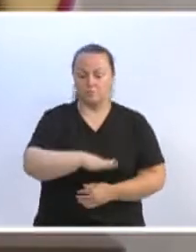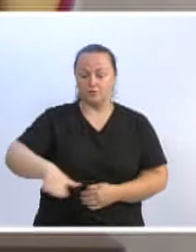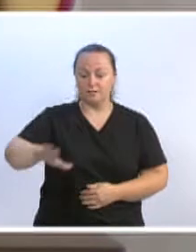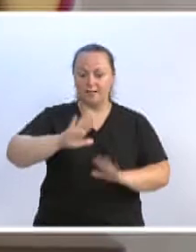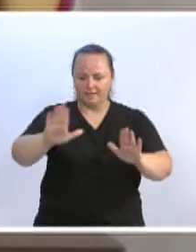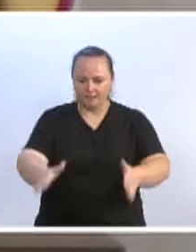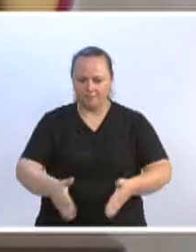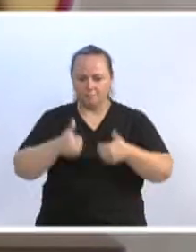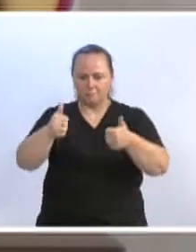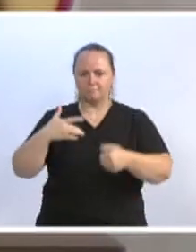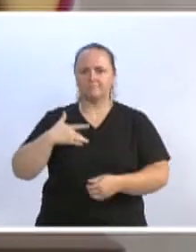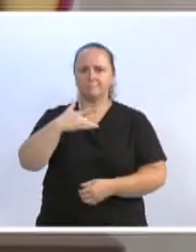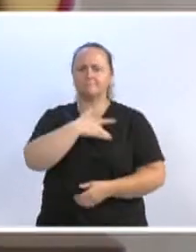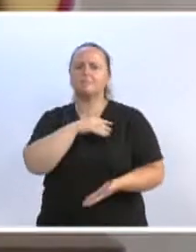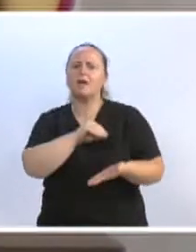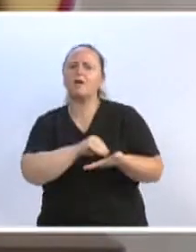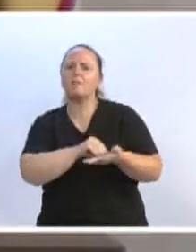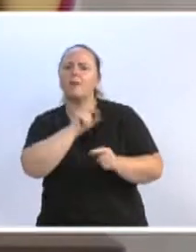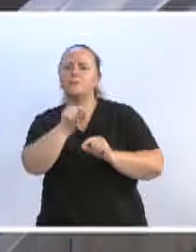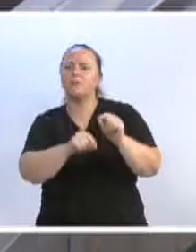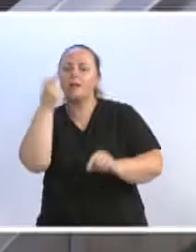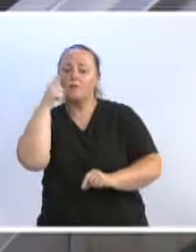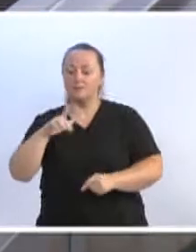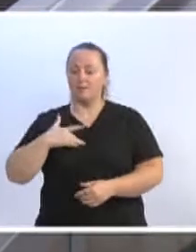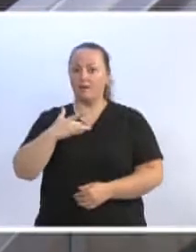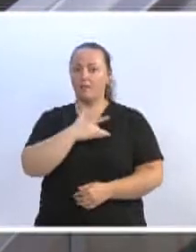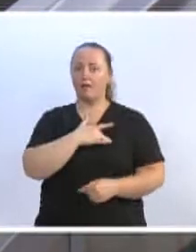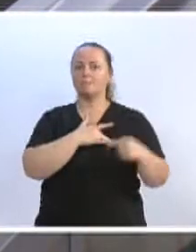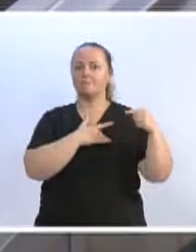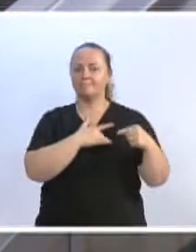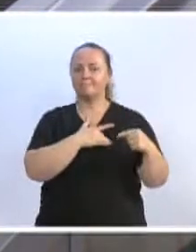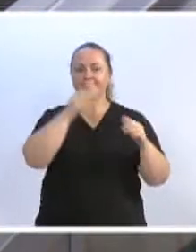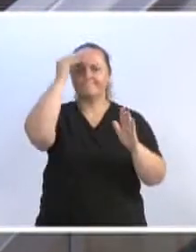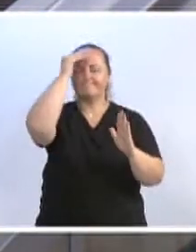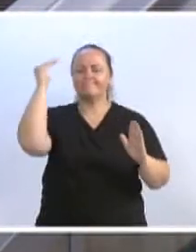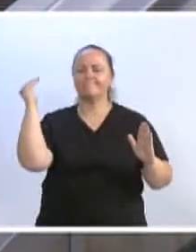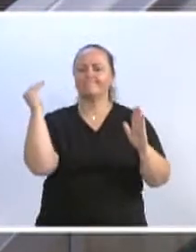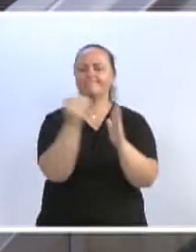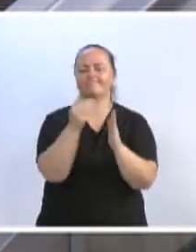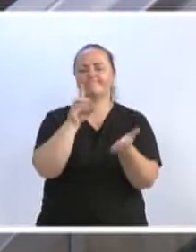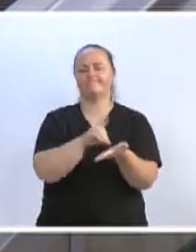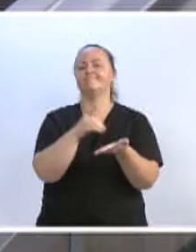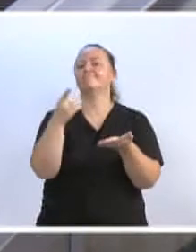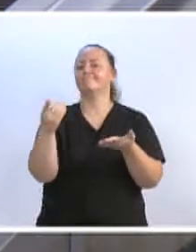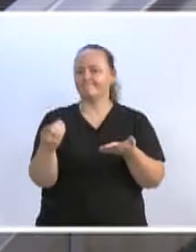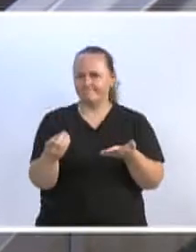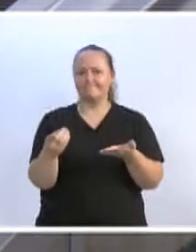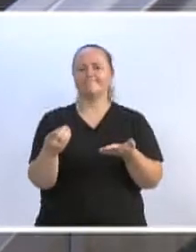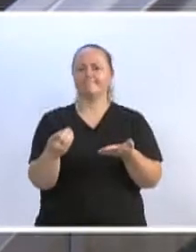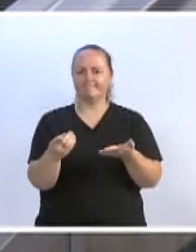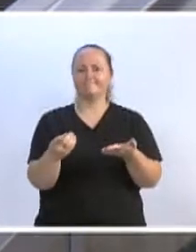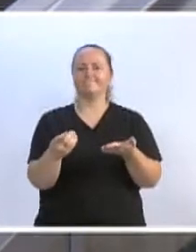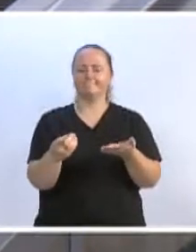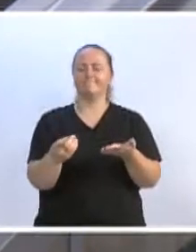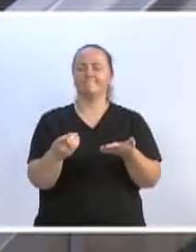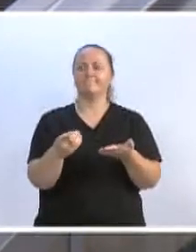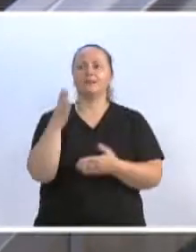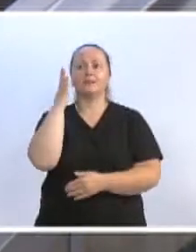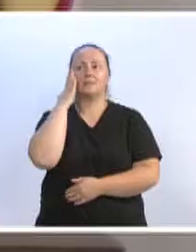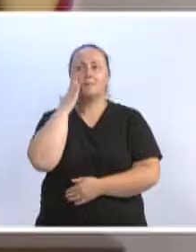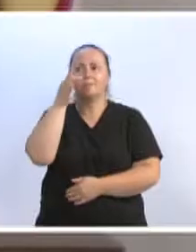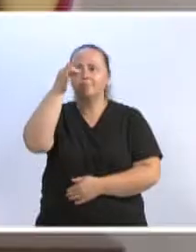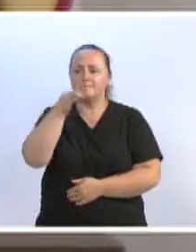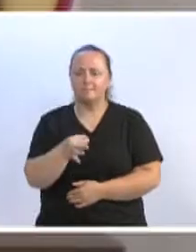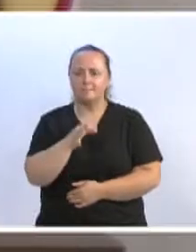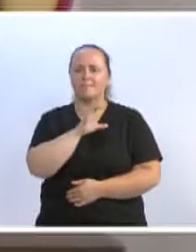sociedade é o segmento, é o cumprimento dos ensinos da Bíblia Sagrada. Do amor, do